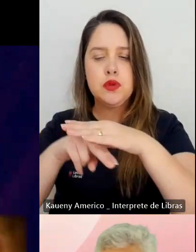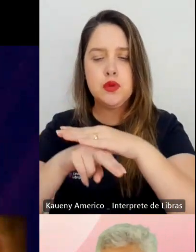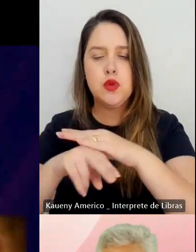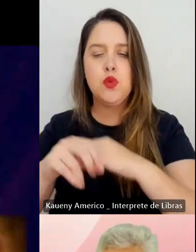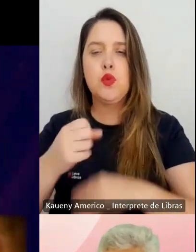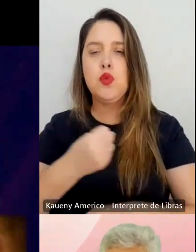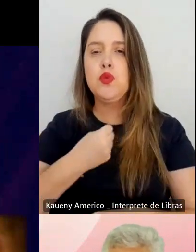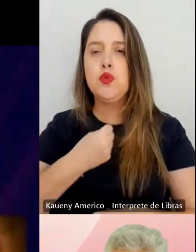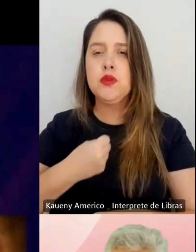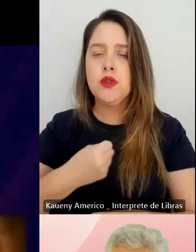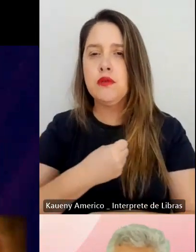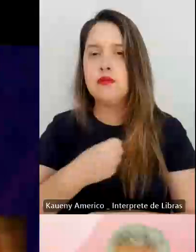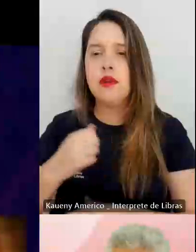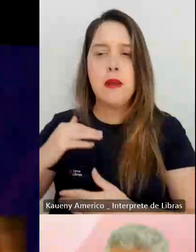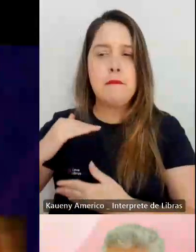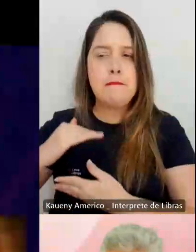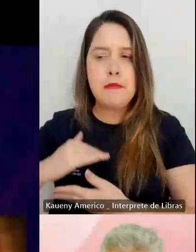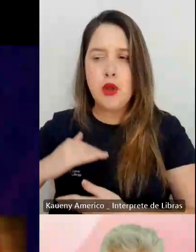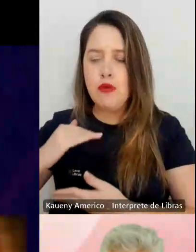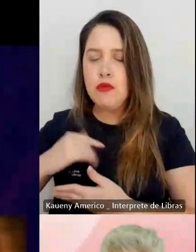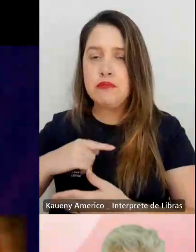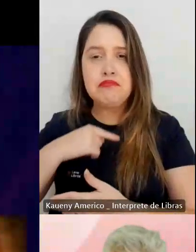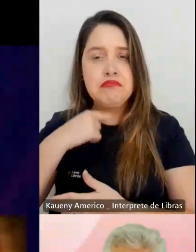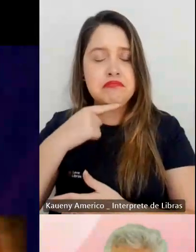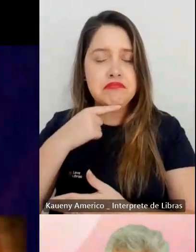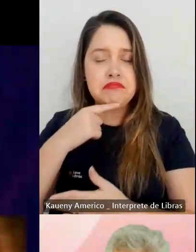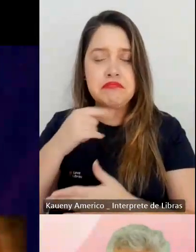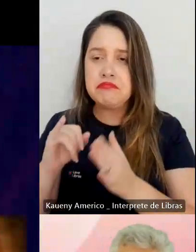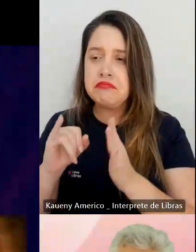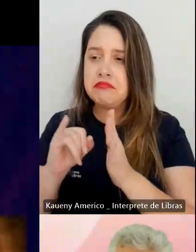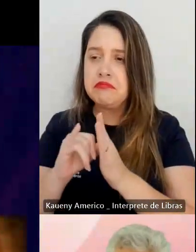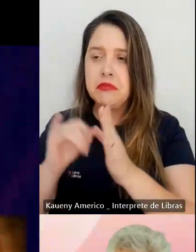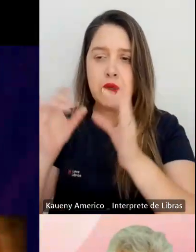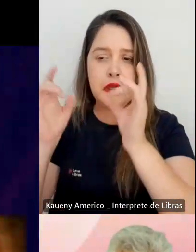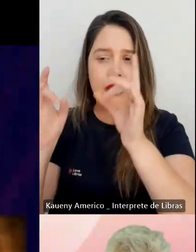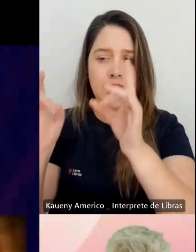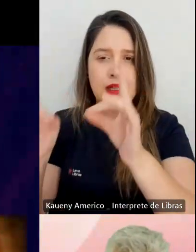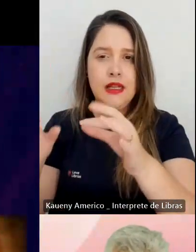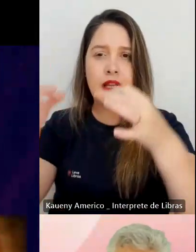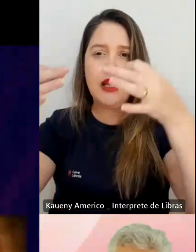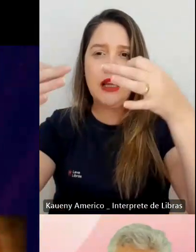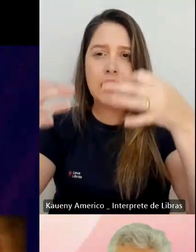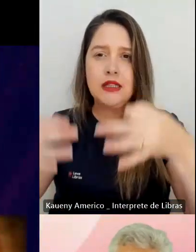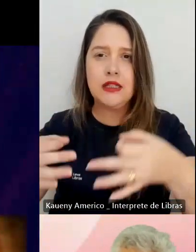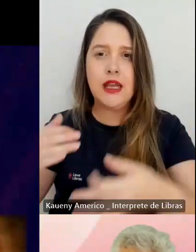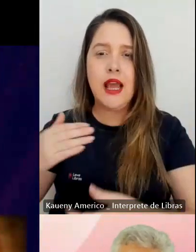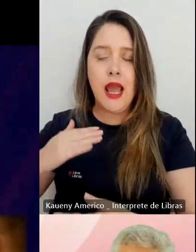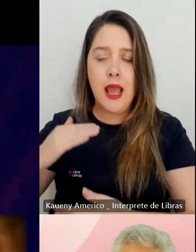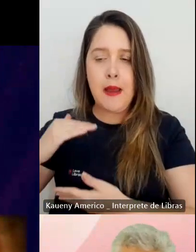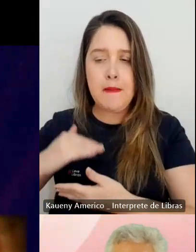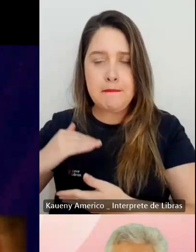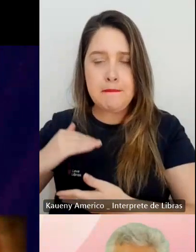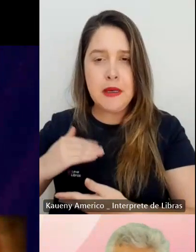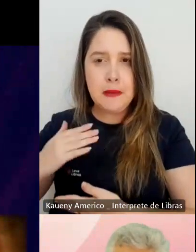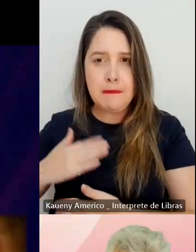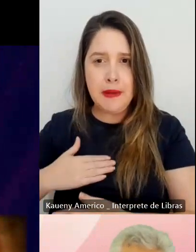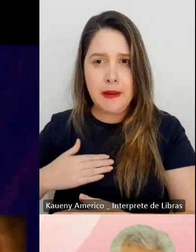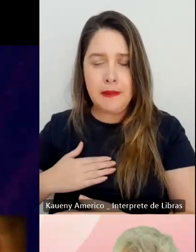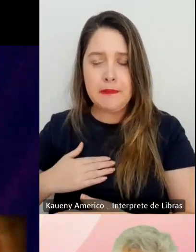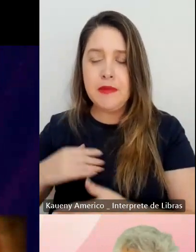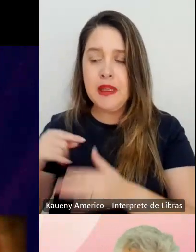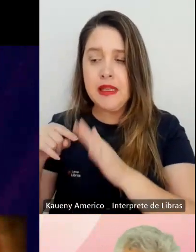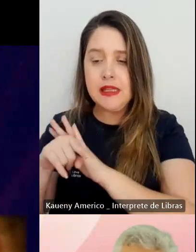não consegue identificar, porque ele não consegue uma técnica correta, porque a mama é muito densa. Autoexame faz parte do exame